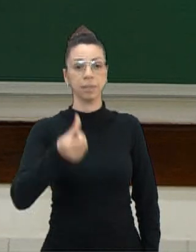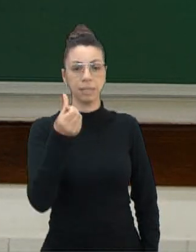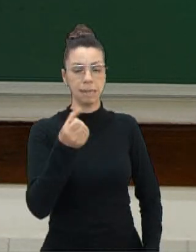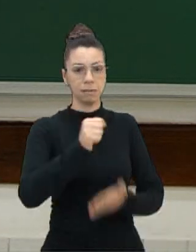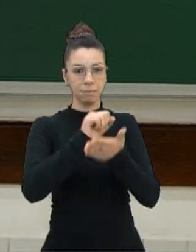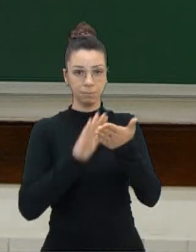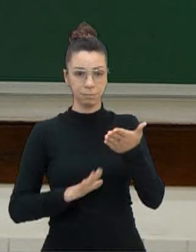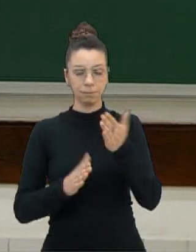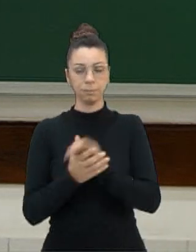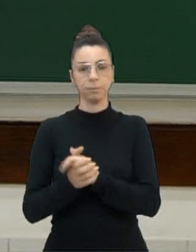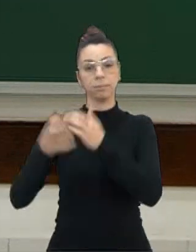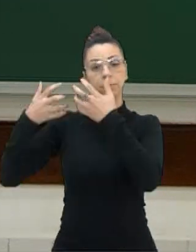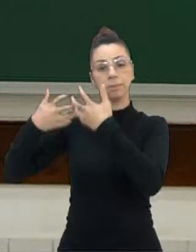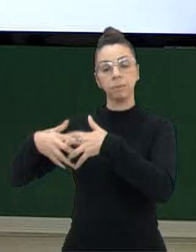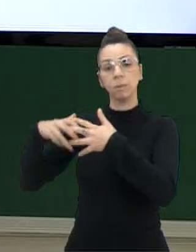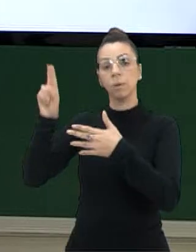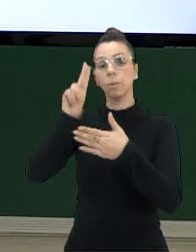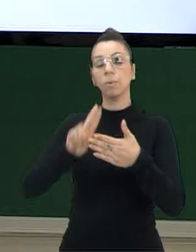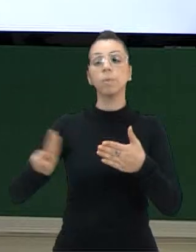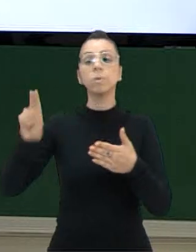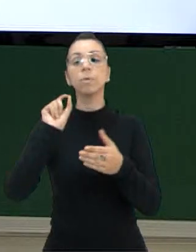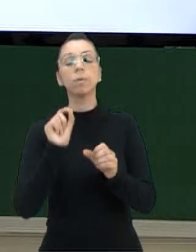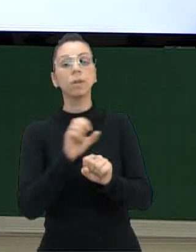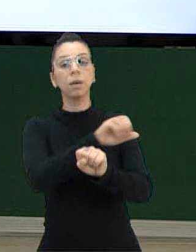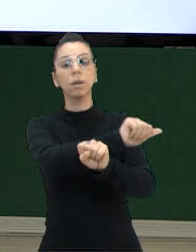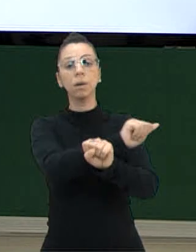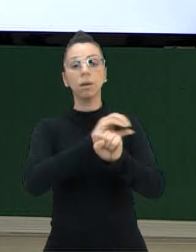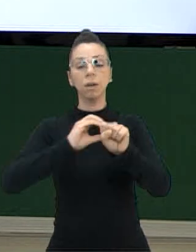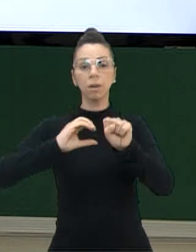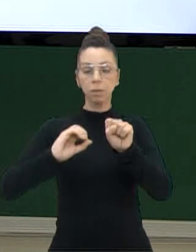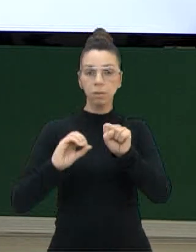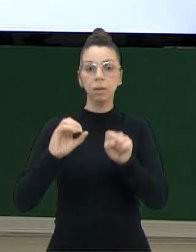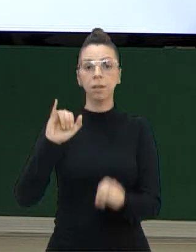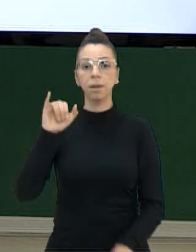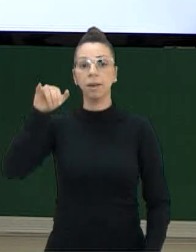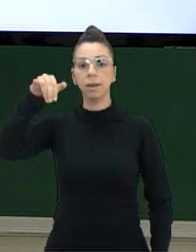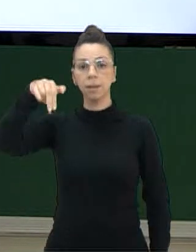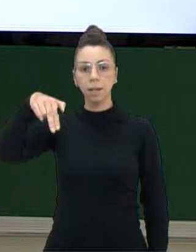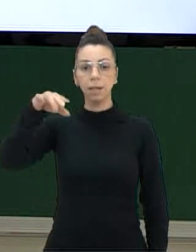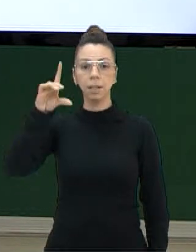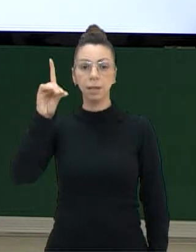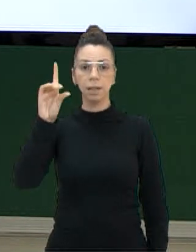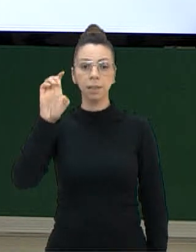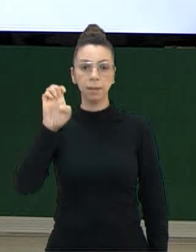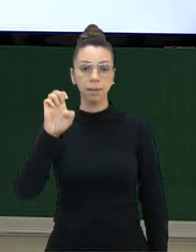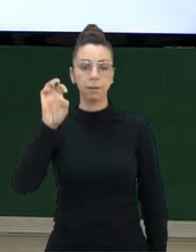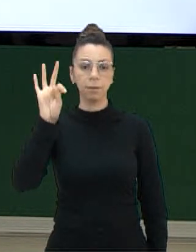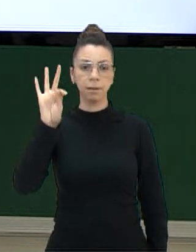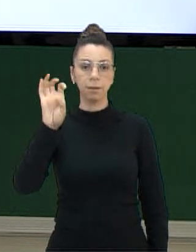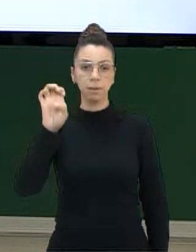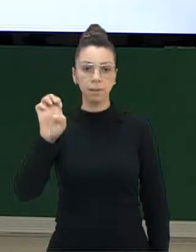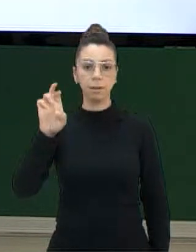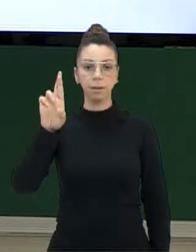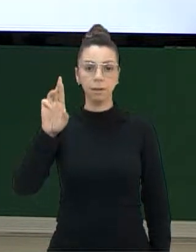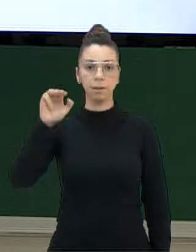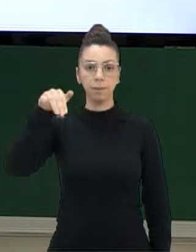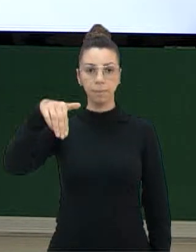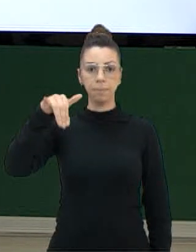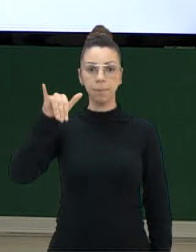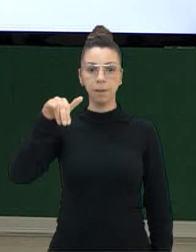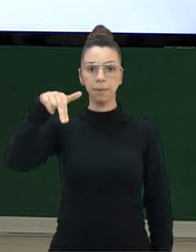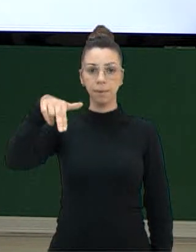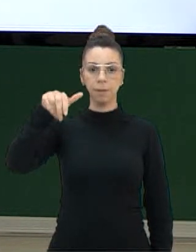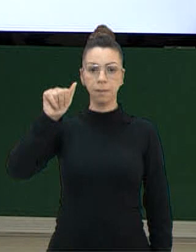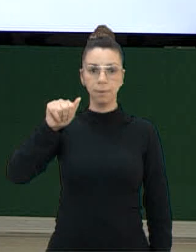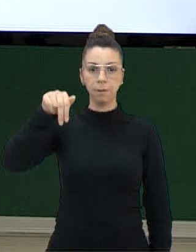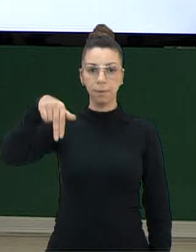sobre o uso de los artículos indeterminantes indefinidos, perfeito? A mesma ideia do outro exercício quando utilizamos também os